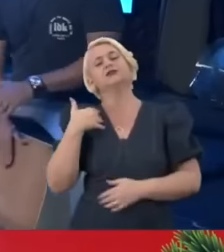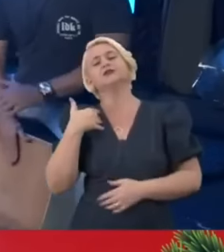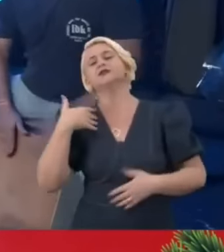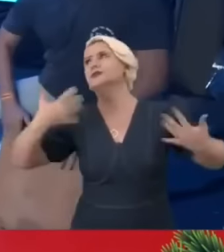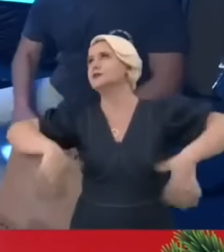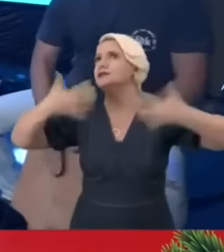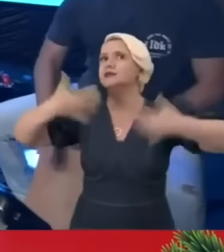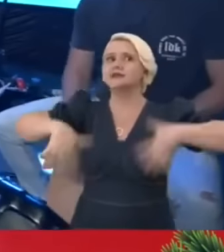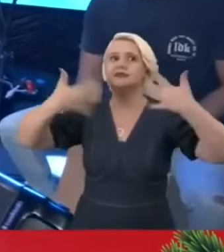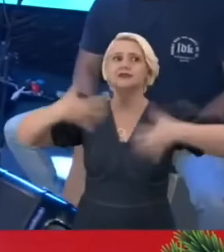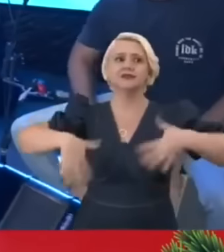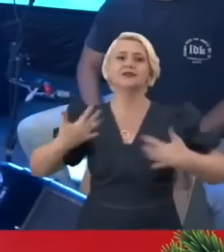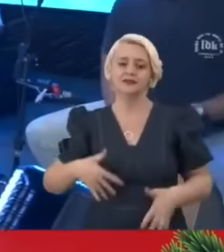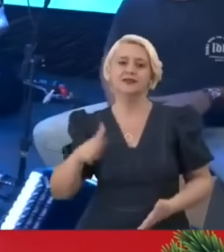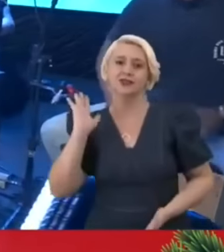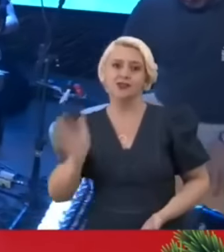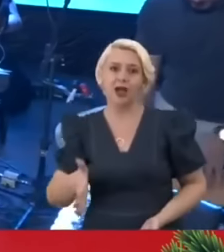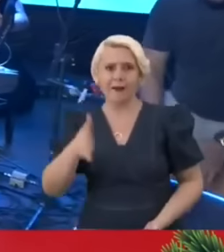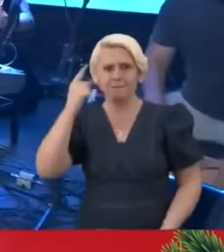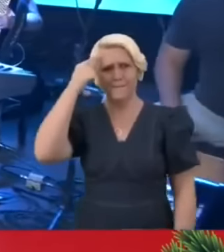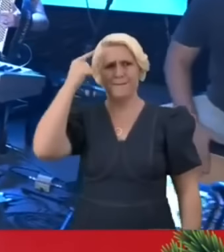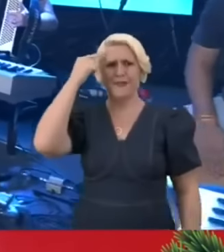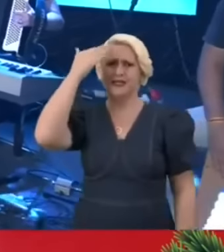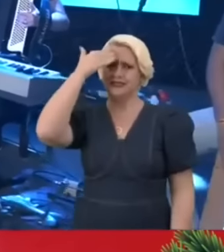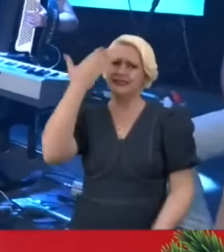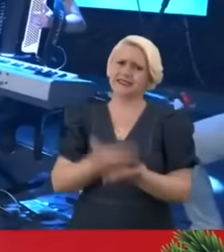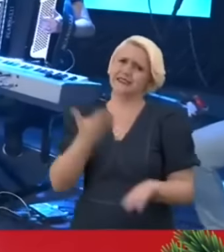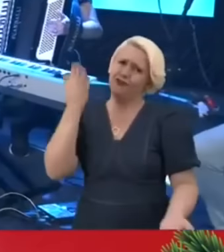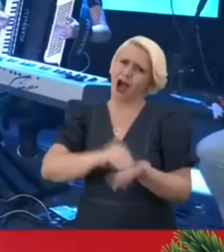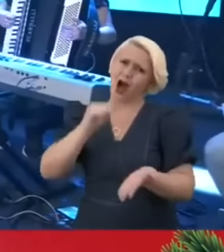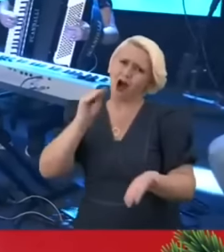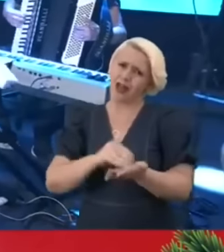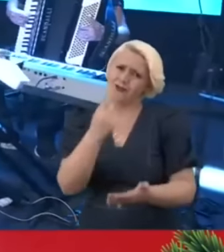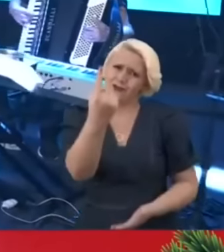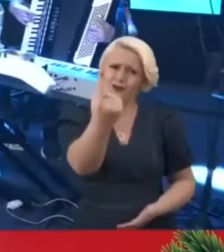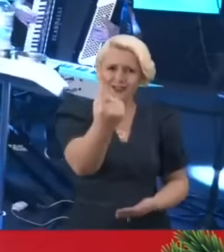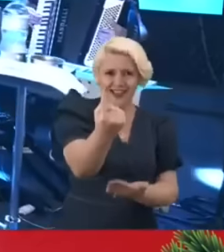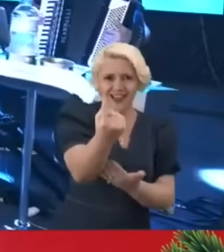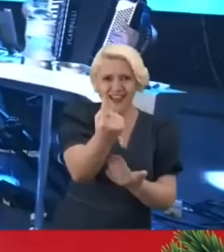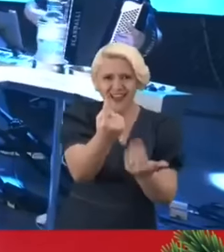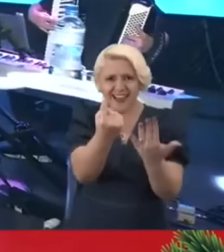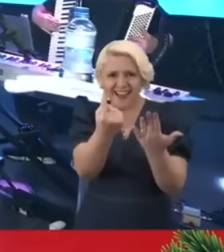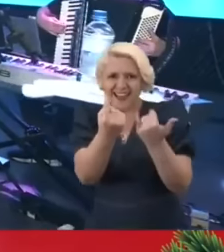eu já tinha me convencido que falta você.